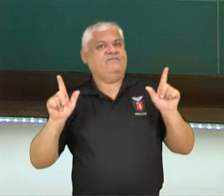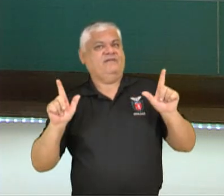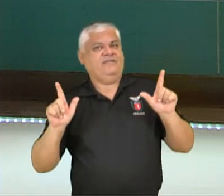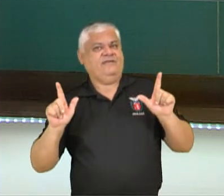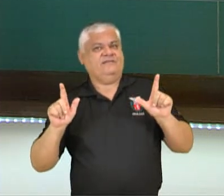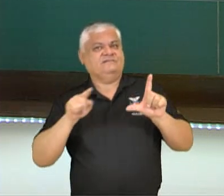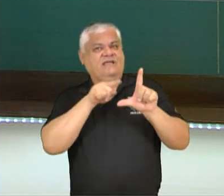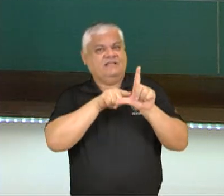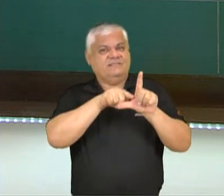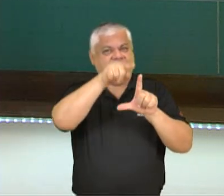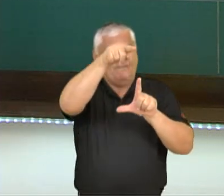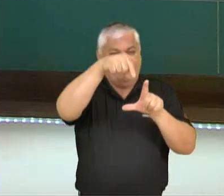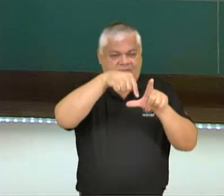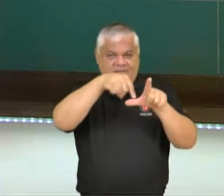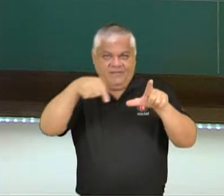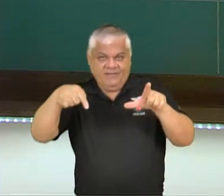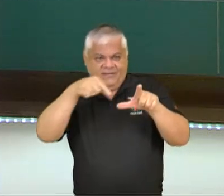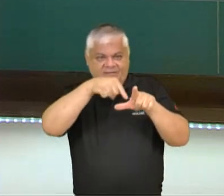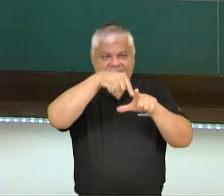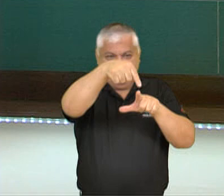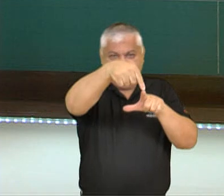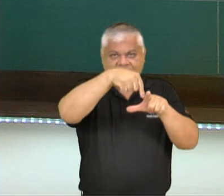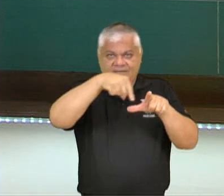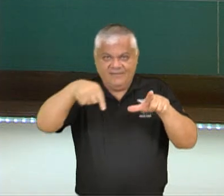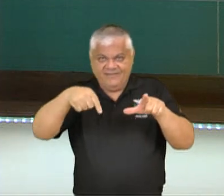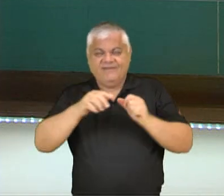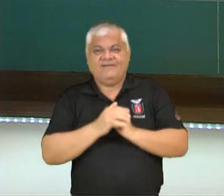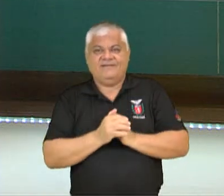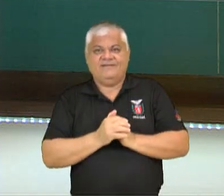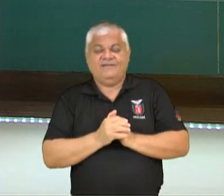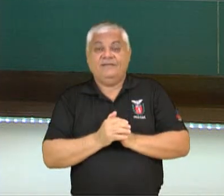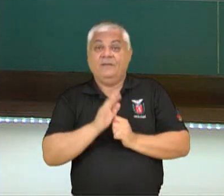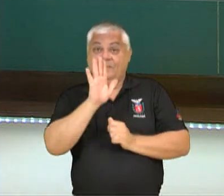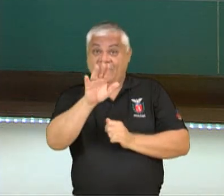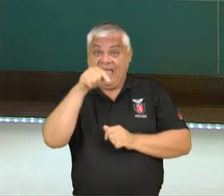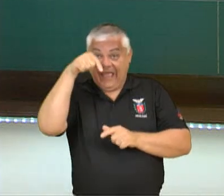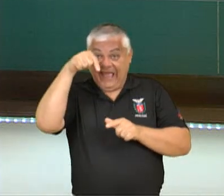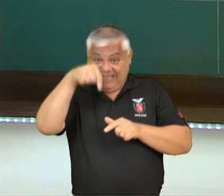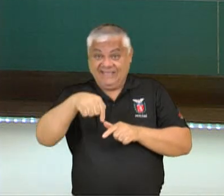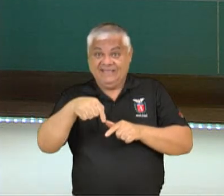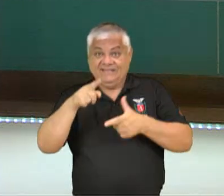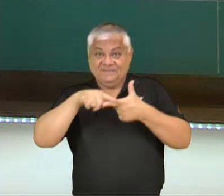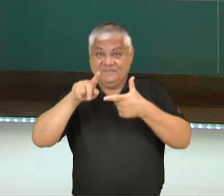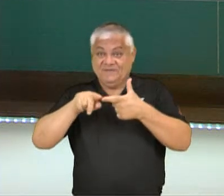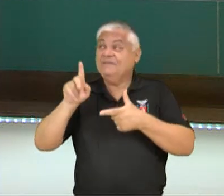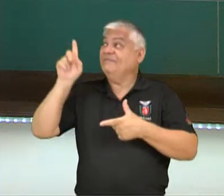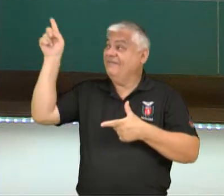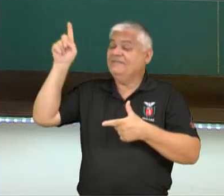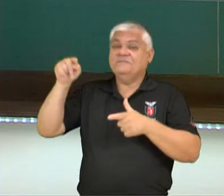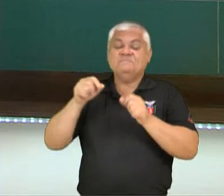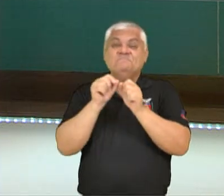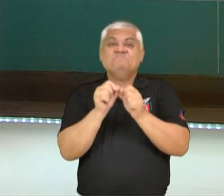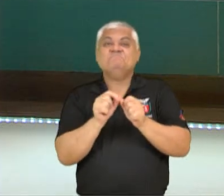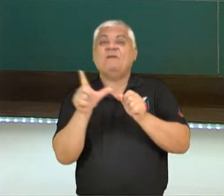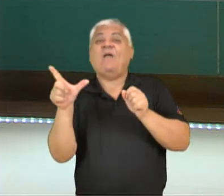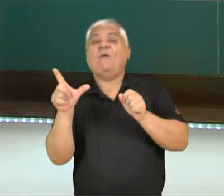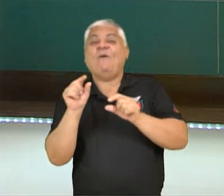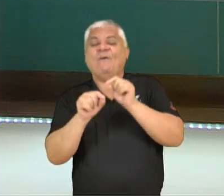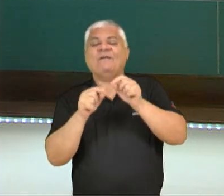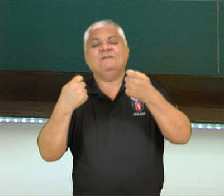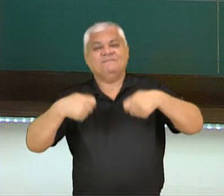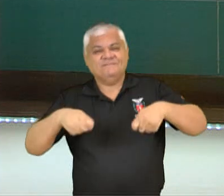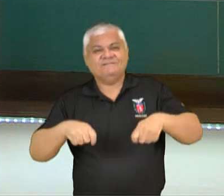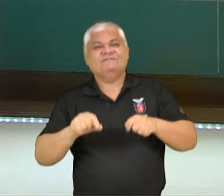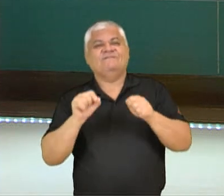com o tamanho do comprimento e o tamanho da largura. E nesse caso, nesse problema, para que eu tivesse a maior área, né, eu tive